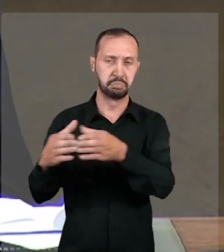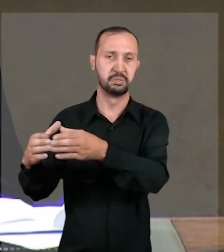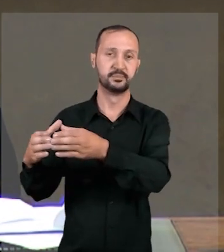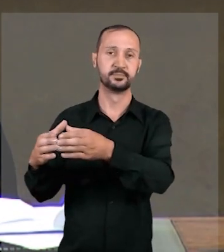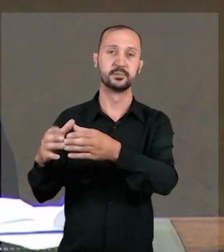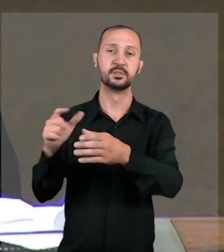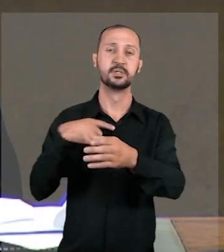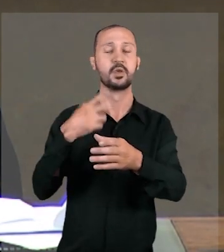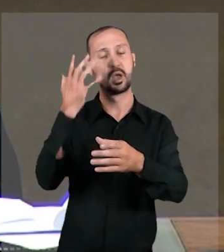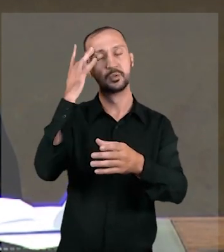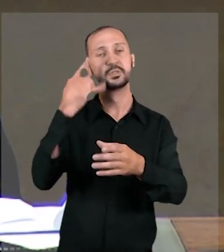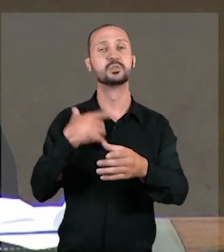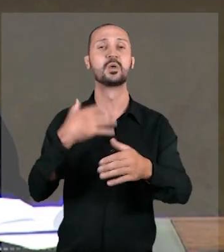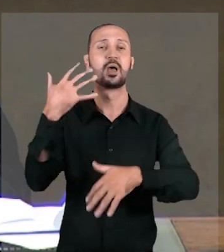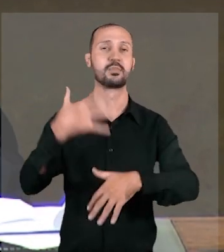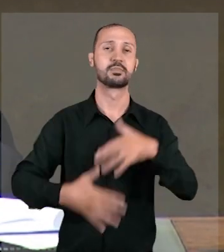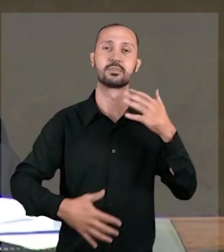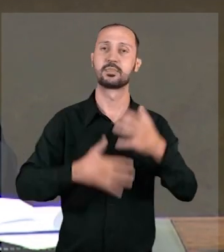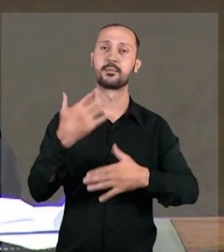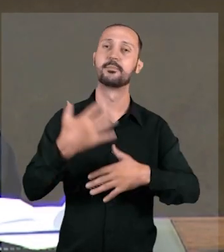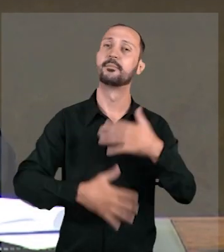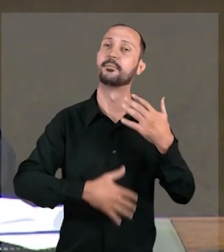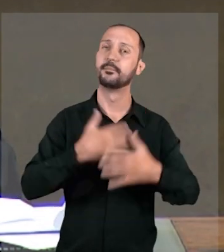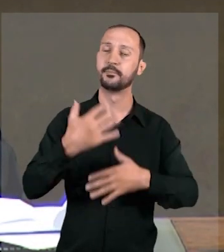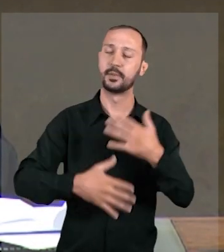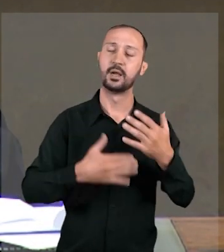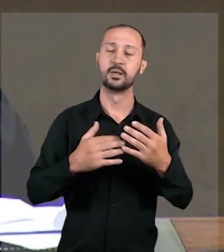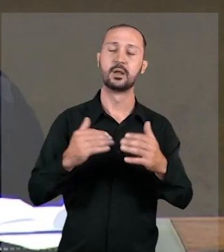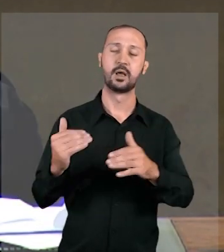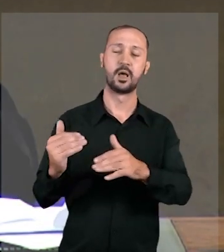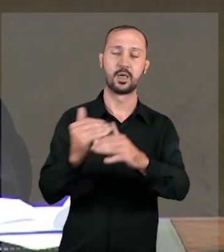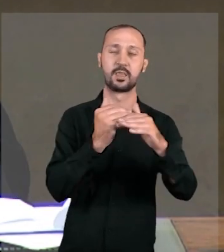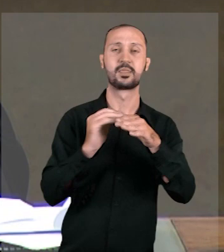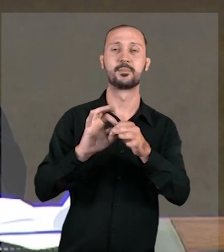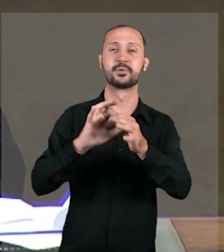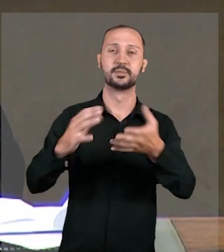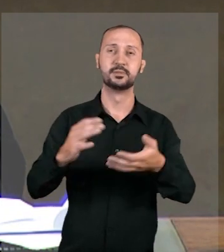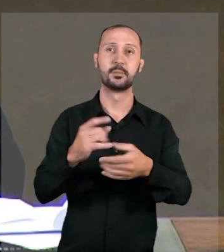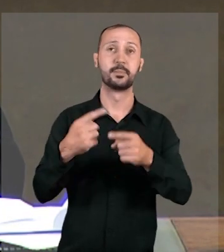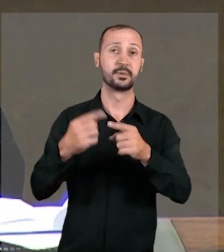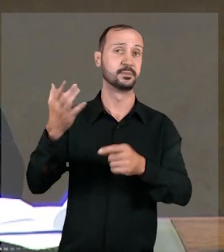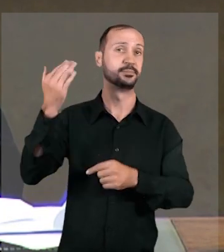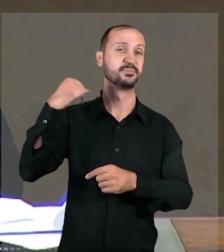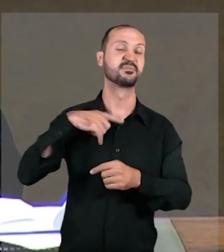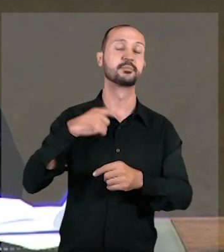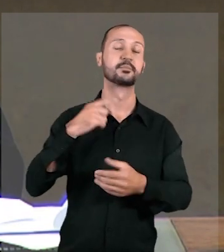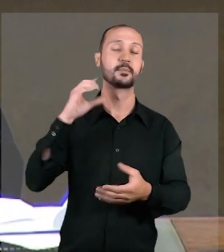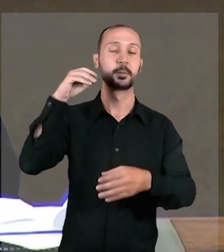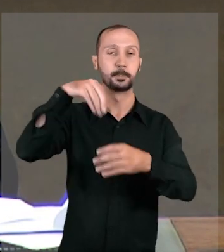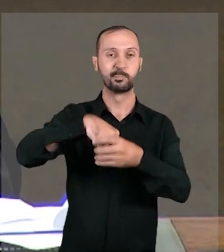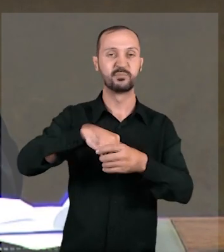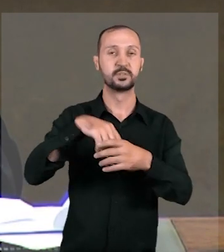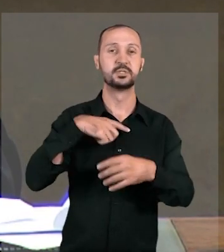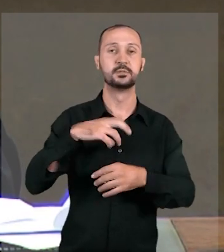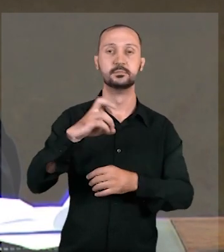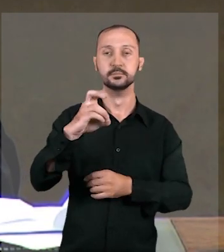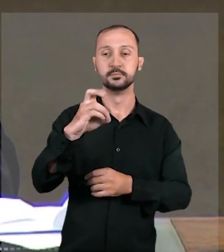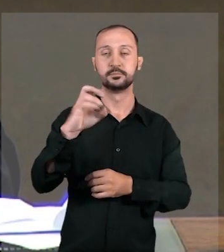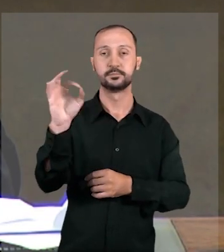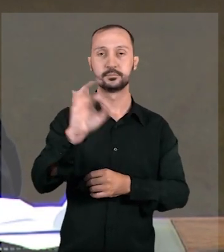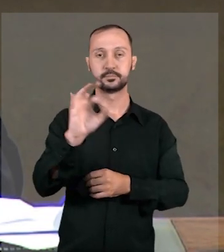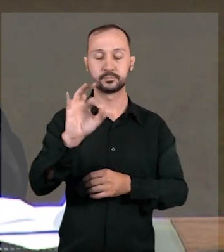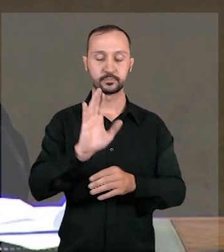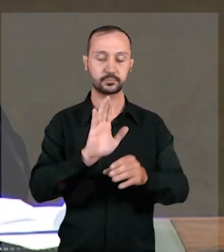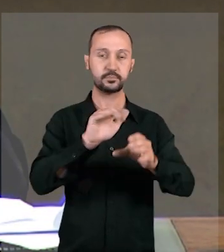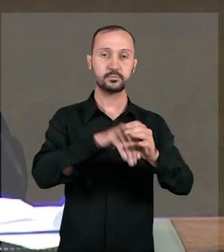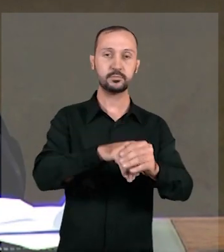a democracia brasileira. A cláusula de desempenho, naquela ocasião, ela previa 5% dos